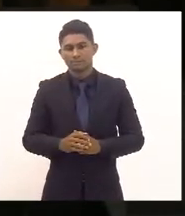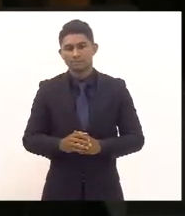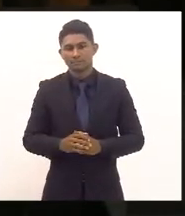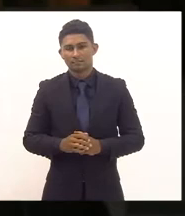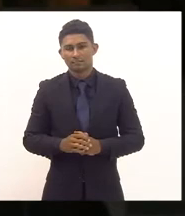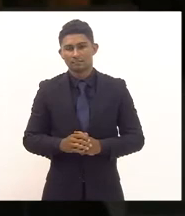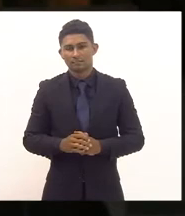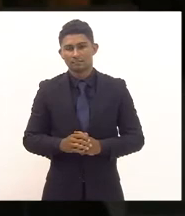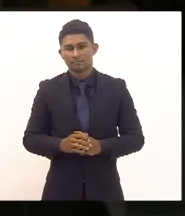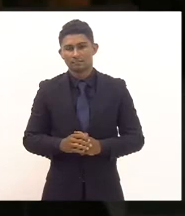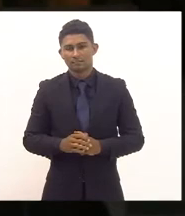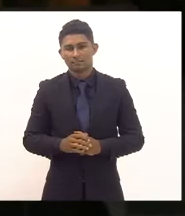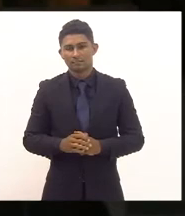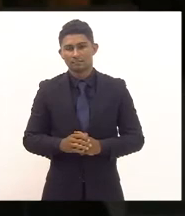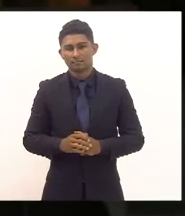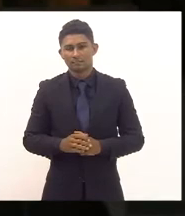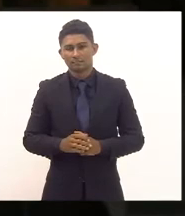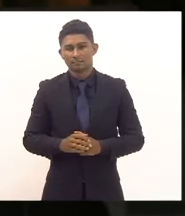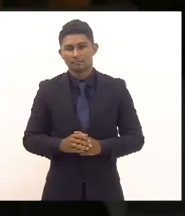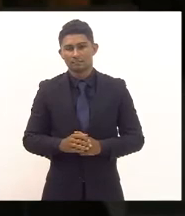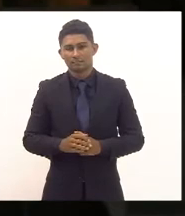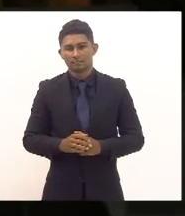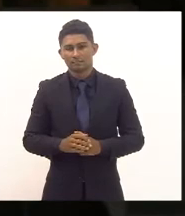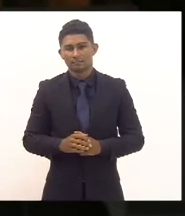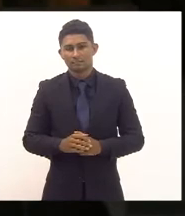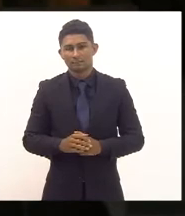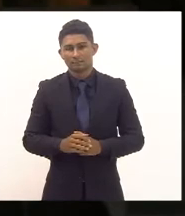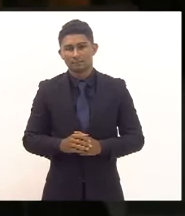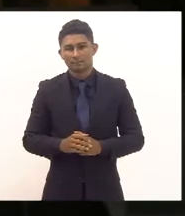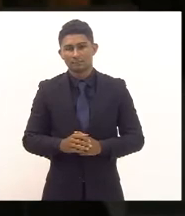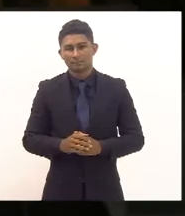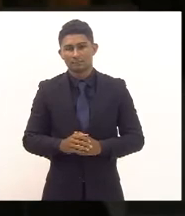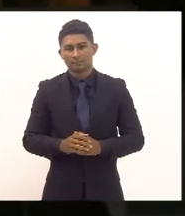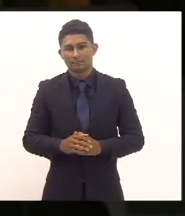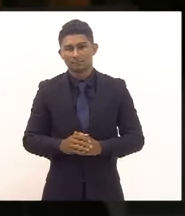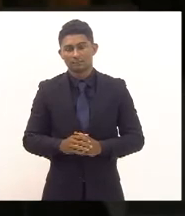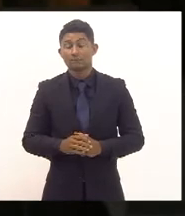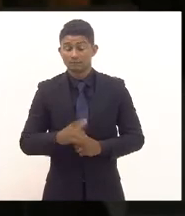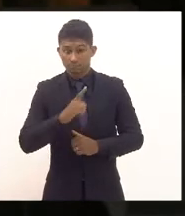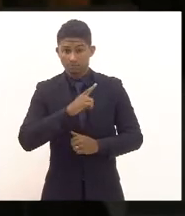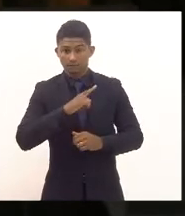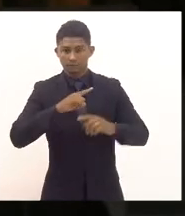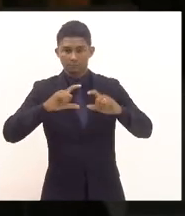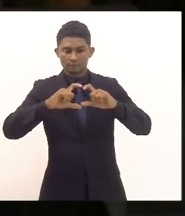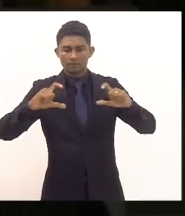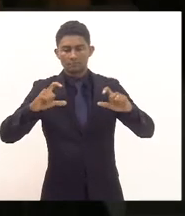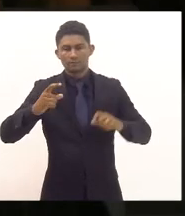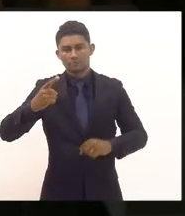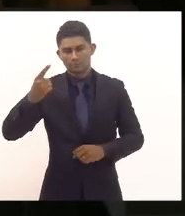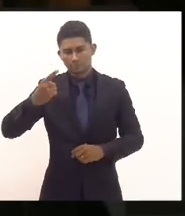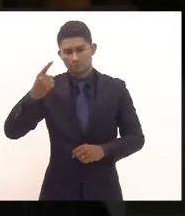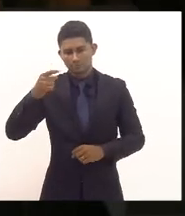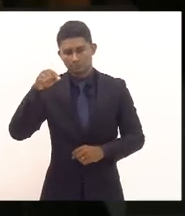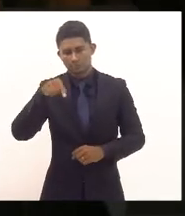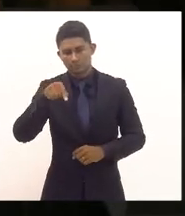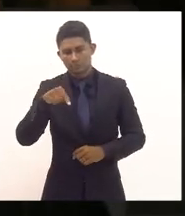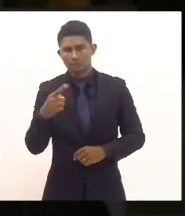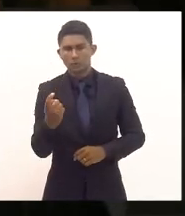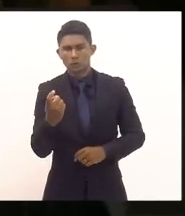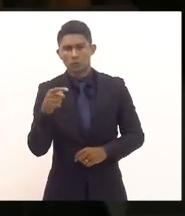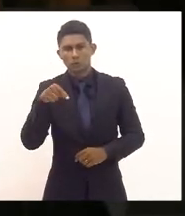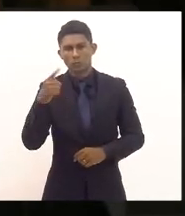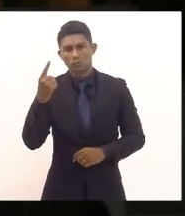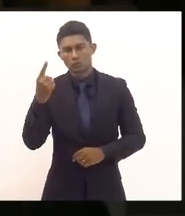e ele e tem um parágrafo único que se